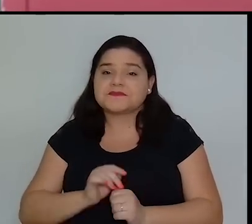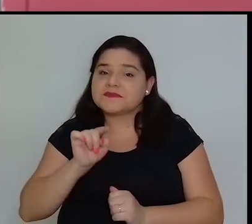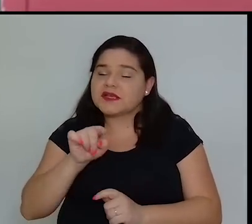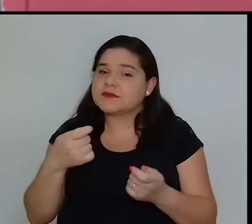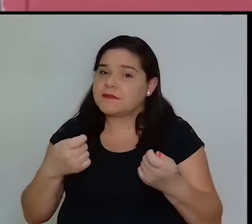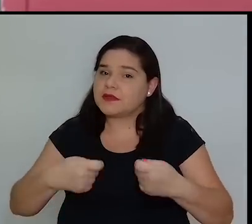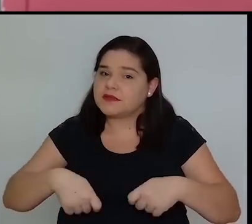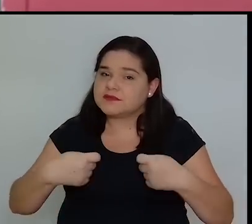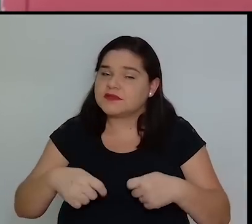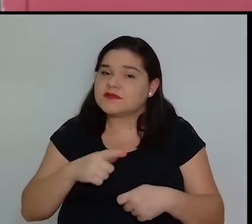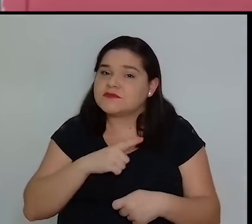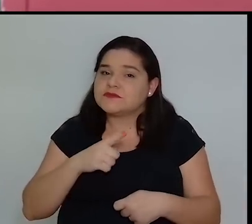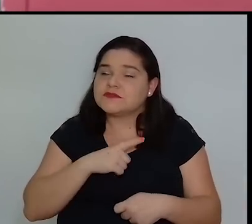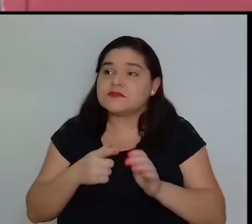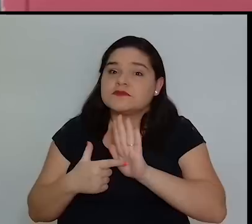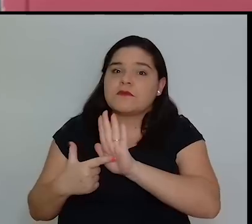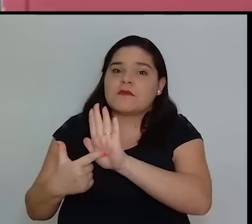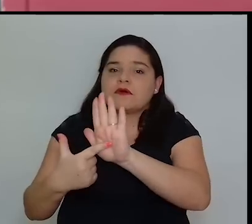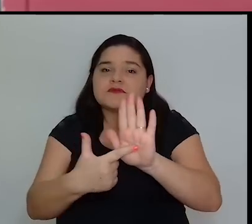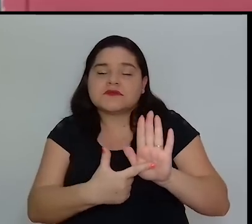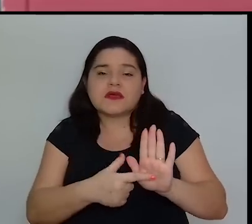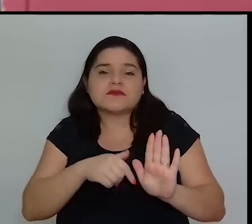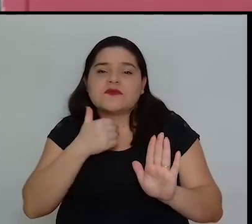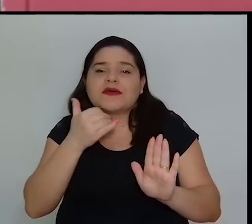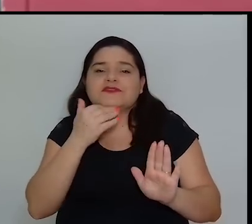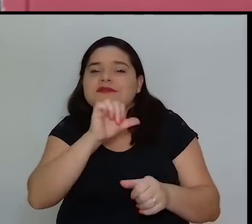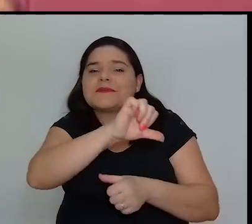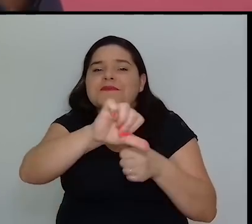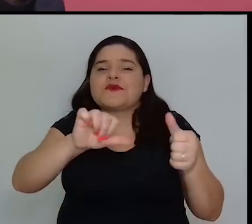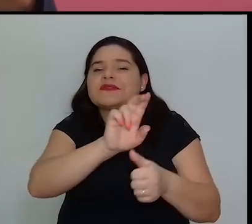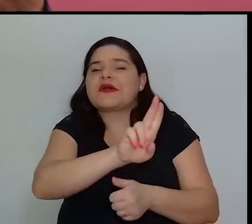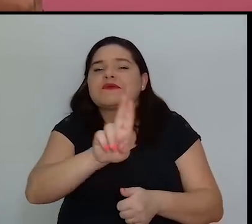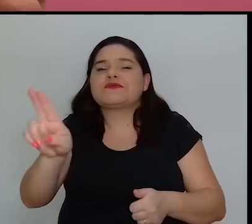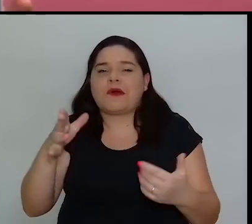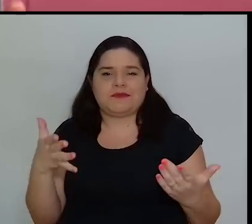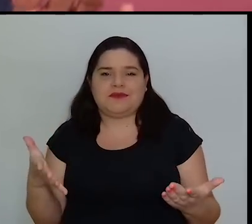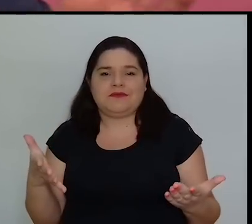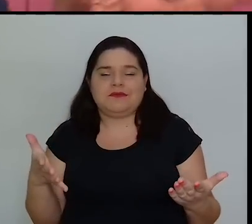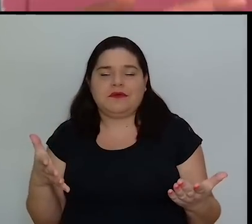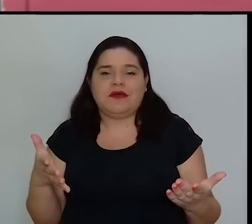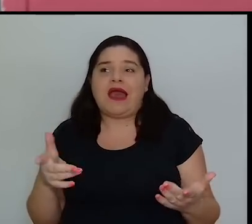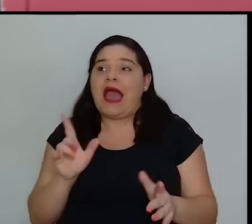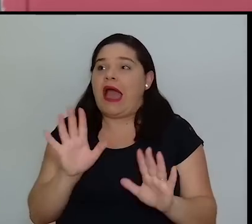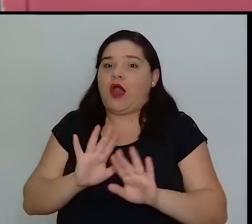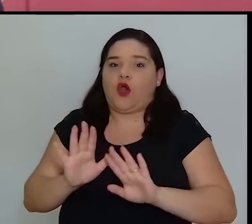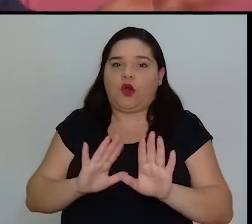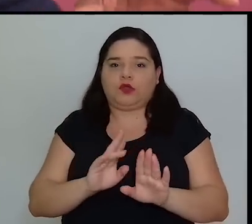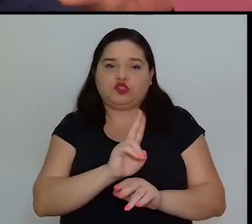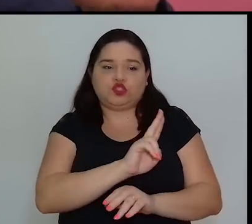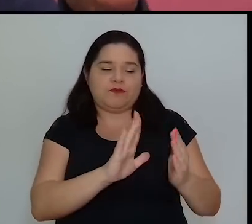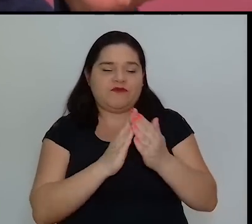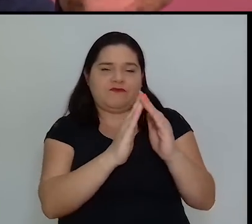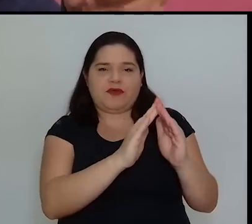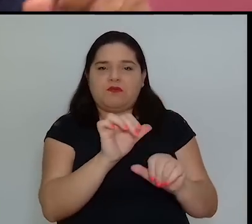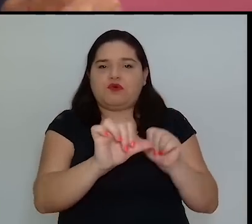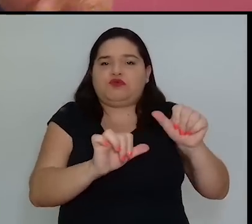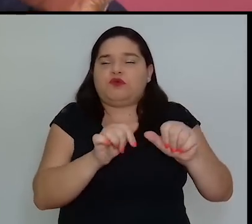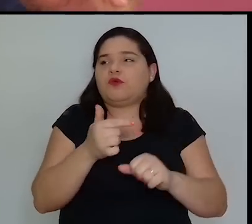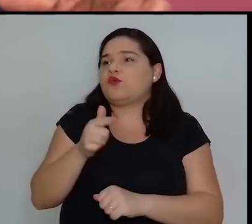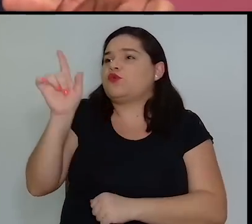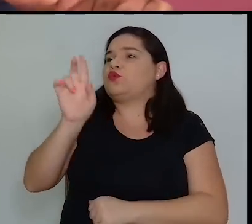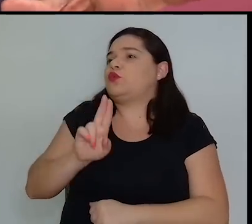necessidade que eu tinha de mostrar que não adianta você trocar o nome colocar a partir de agora não vamos chamar favela vamos chamar de clemen